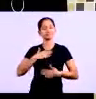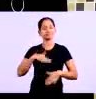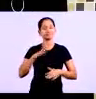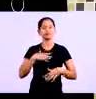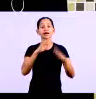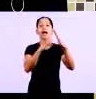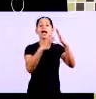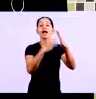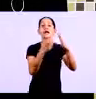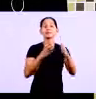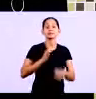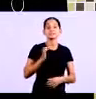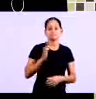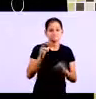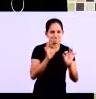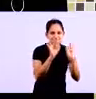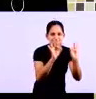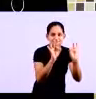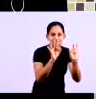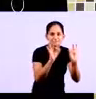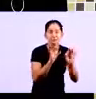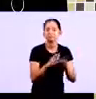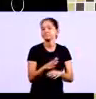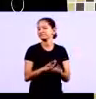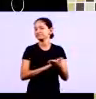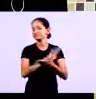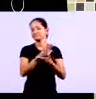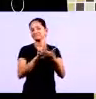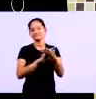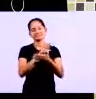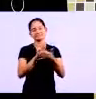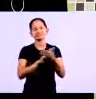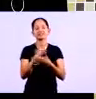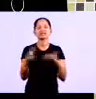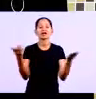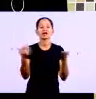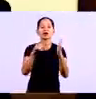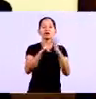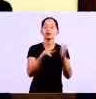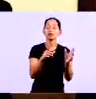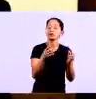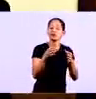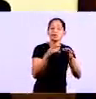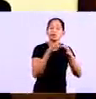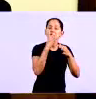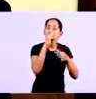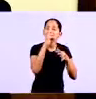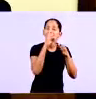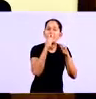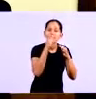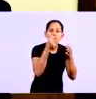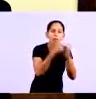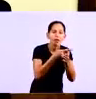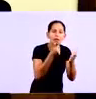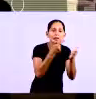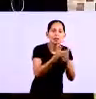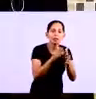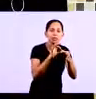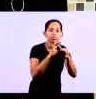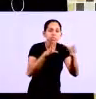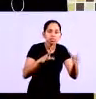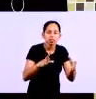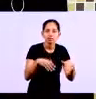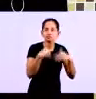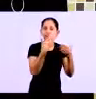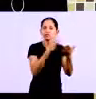empresa, ganhando rios de dinheiro? Até parece. Rapaz, essa loja até as moscas. Tá todo mundo comprando computador, agora é online. Tu não